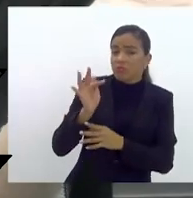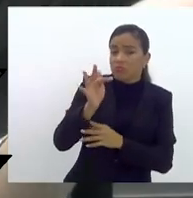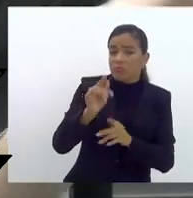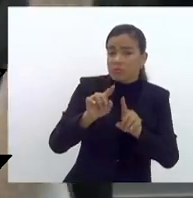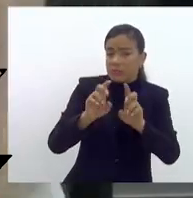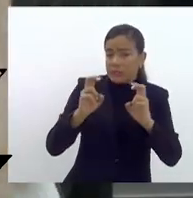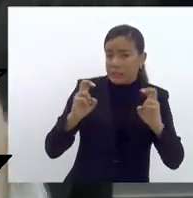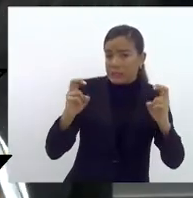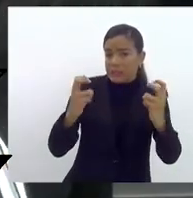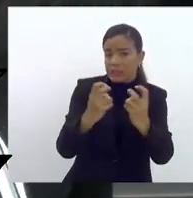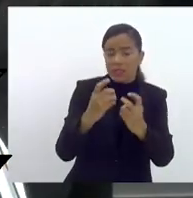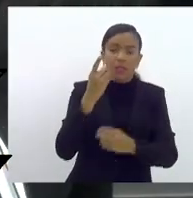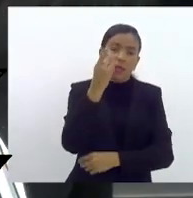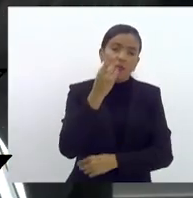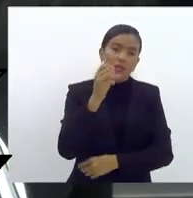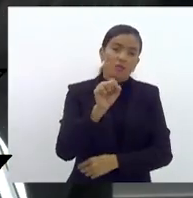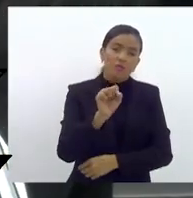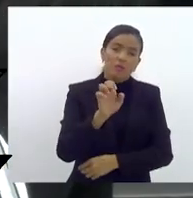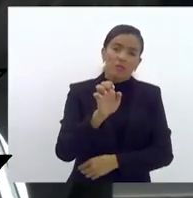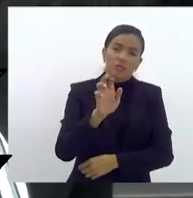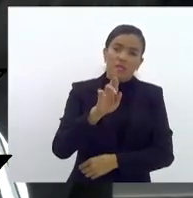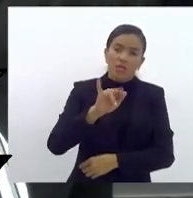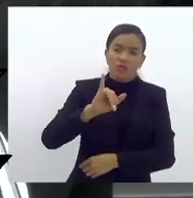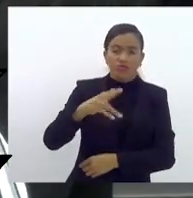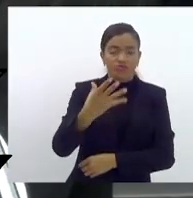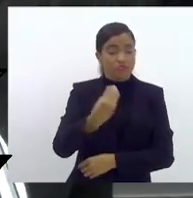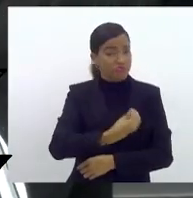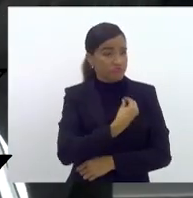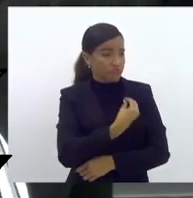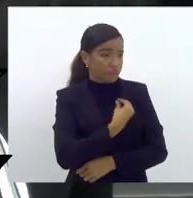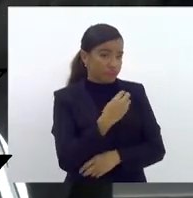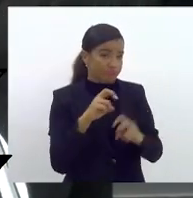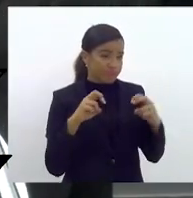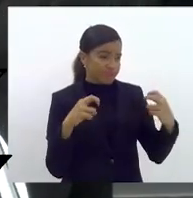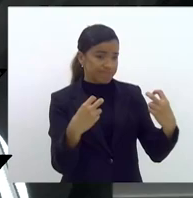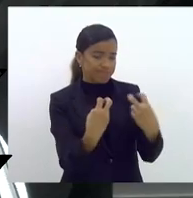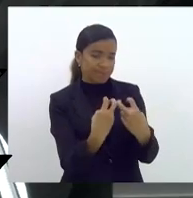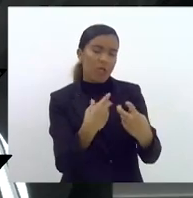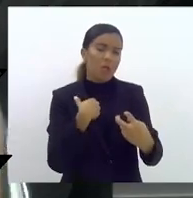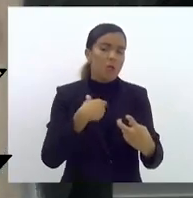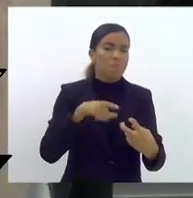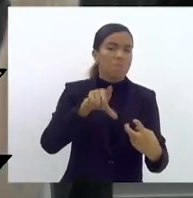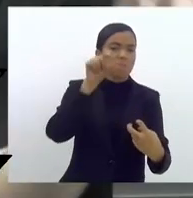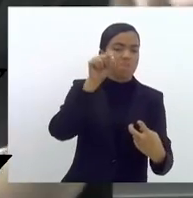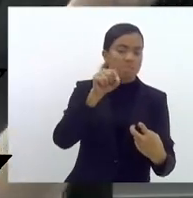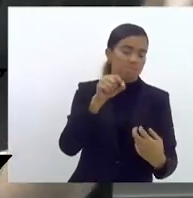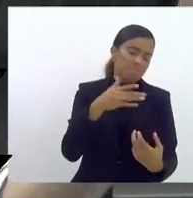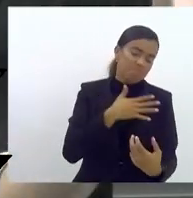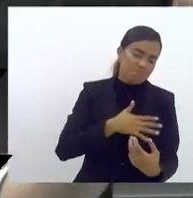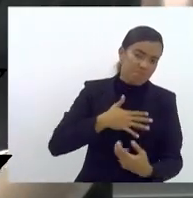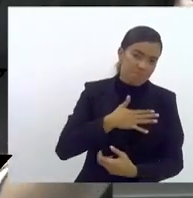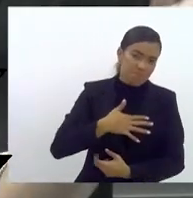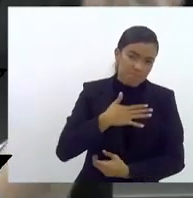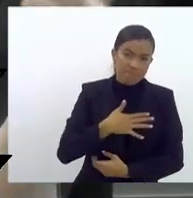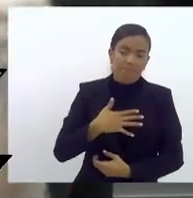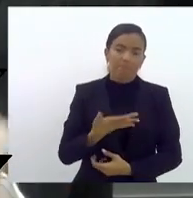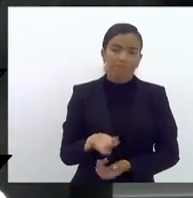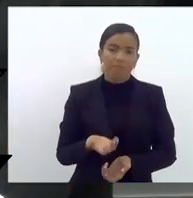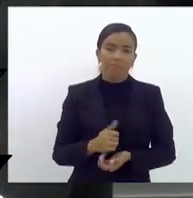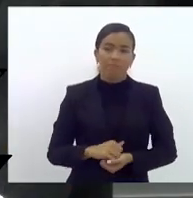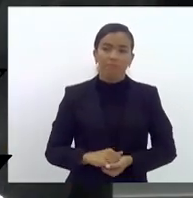Deputado Serginho posse está presente é ao meu sentir né Eu gostaria de de